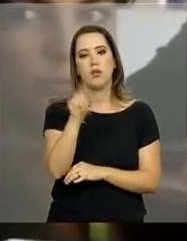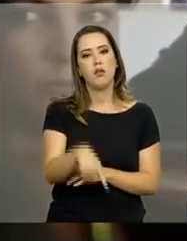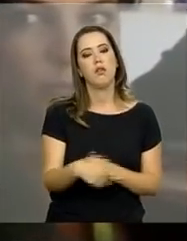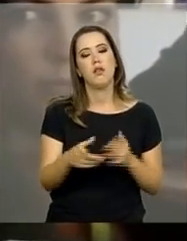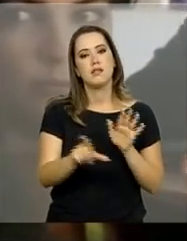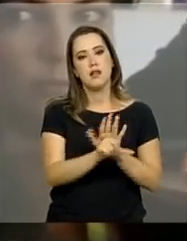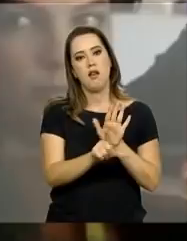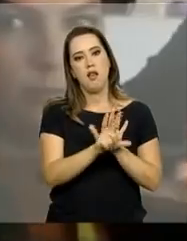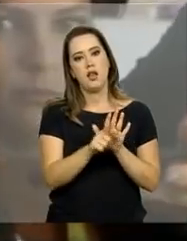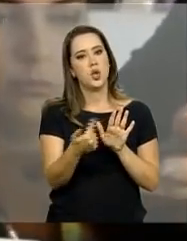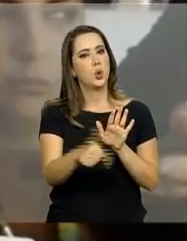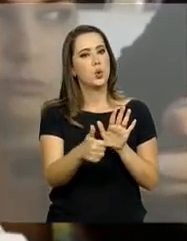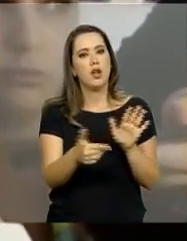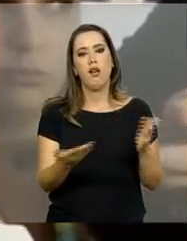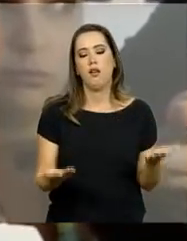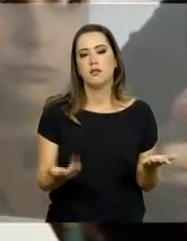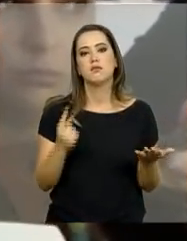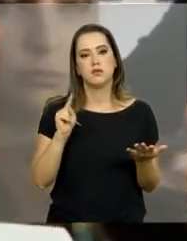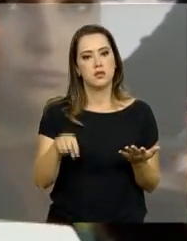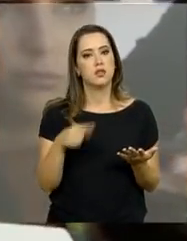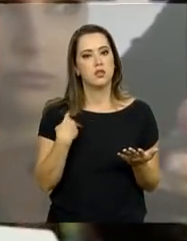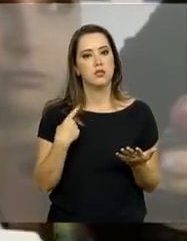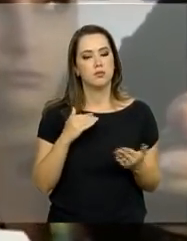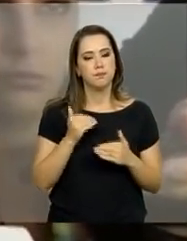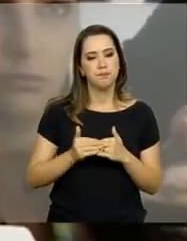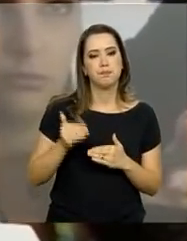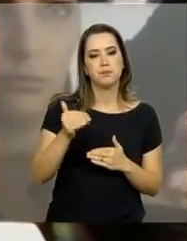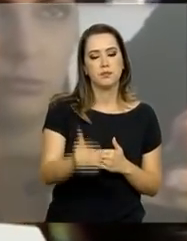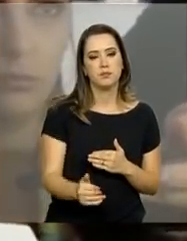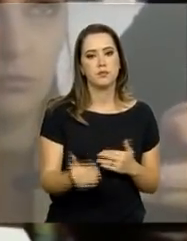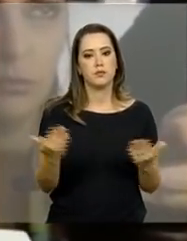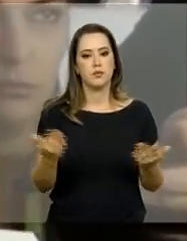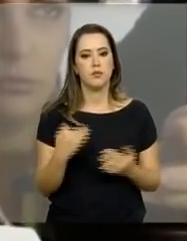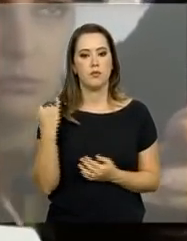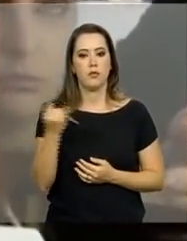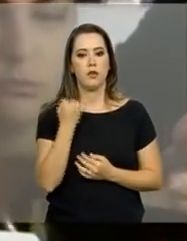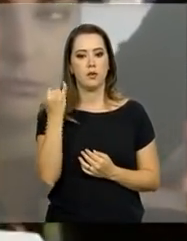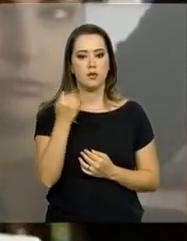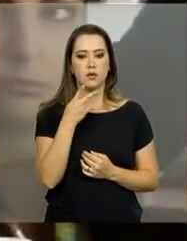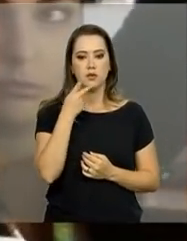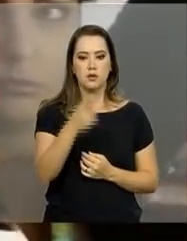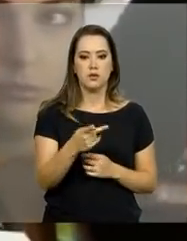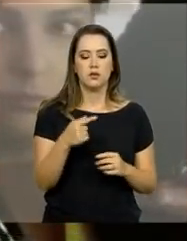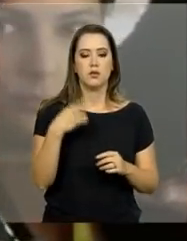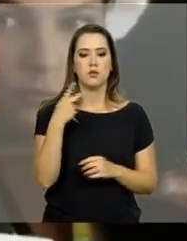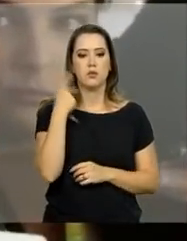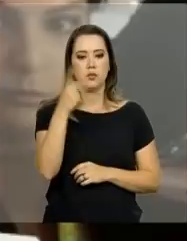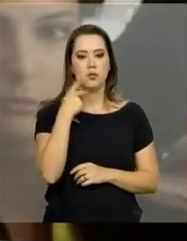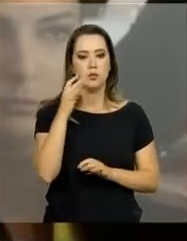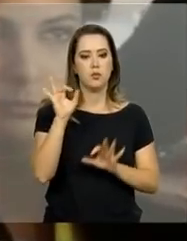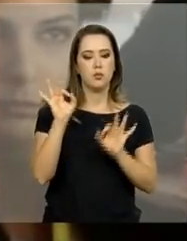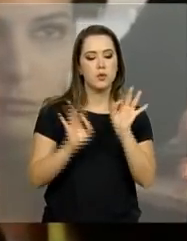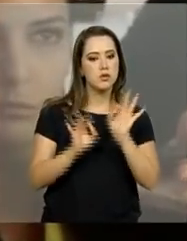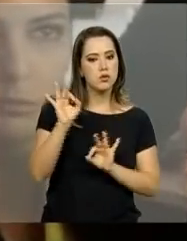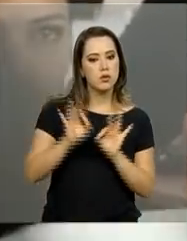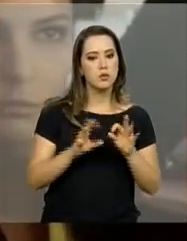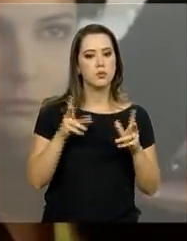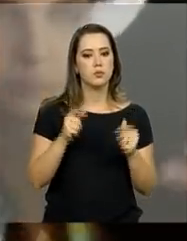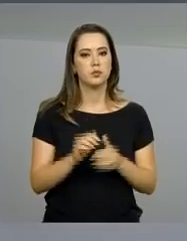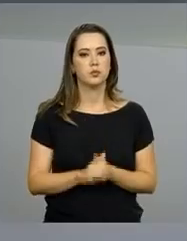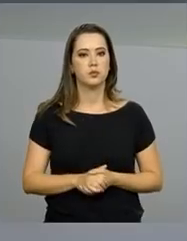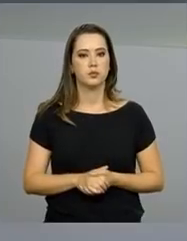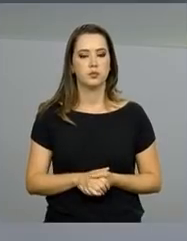de legislação que nós não tínhamos. Eu acho que esse é o passo, a grandeza de você fazer uma política estruturante, né, para essas